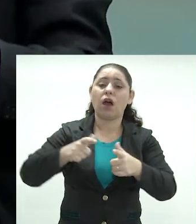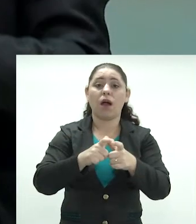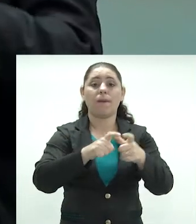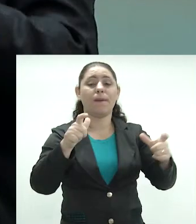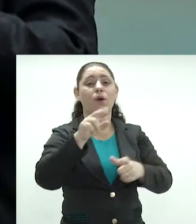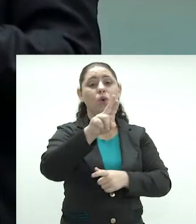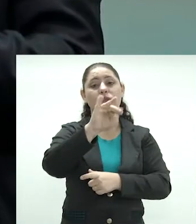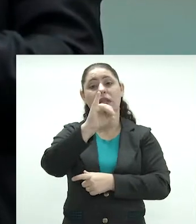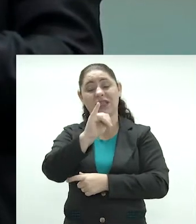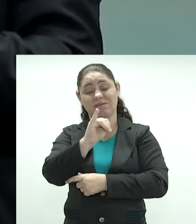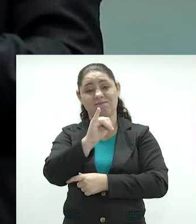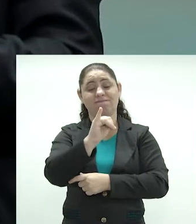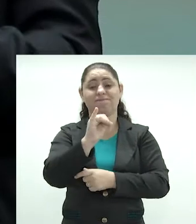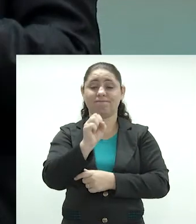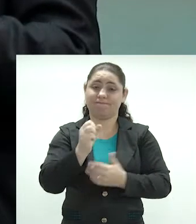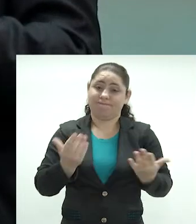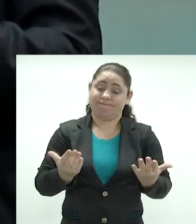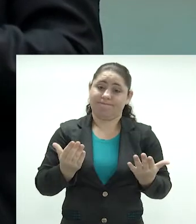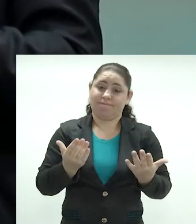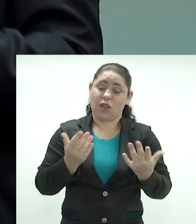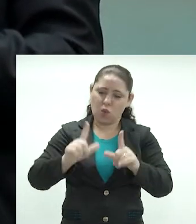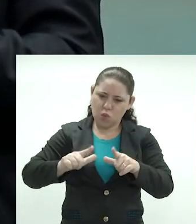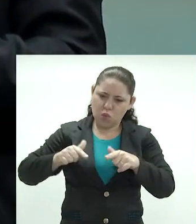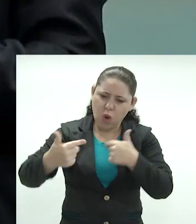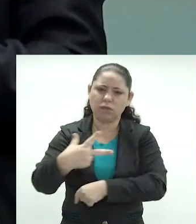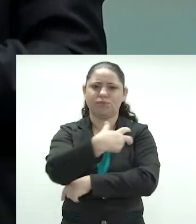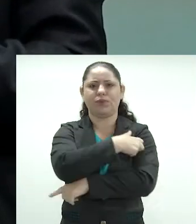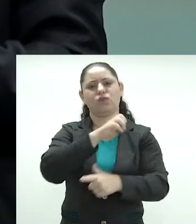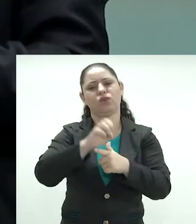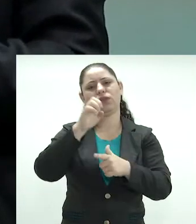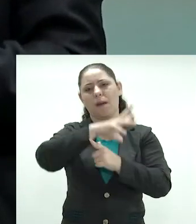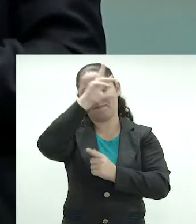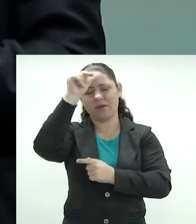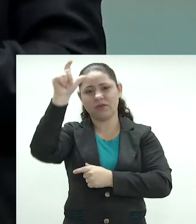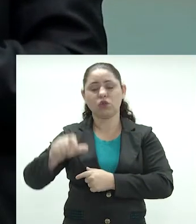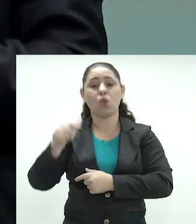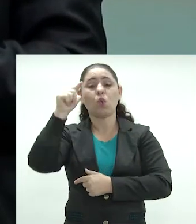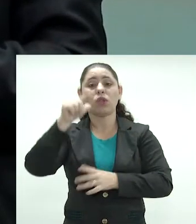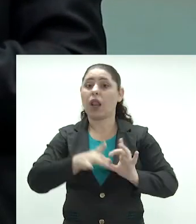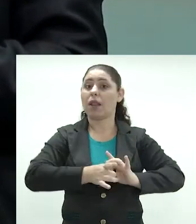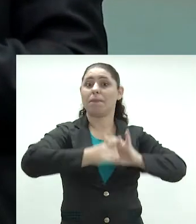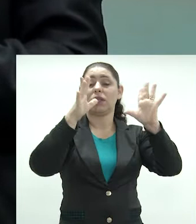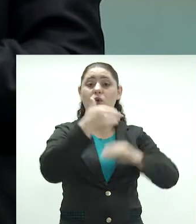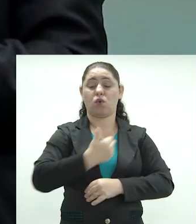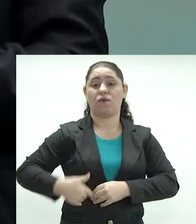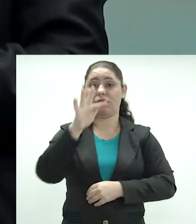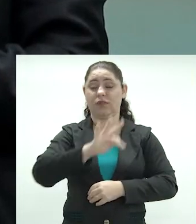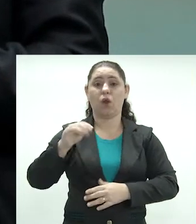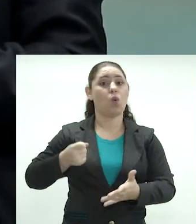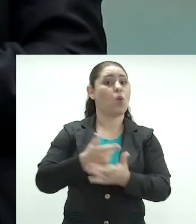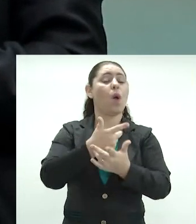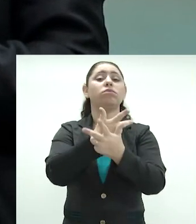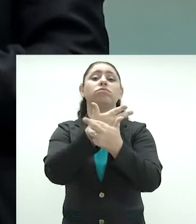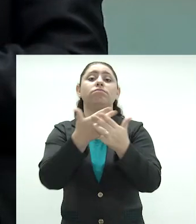lutando para ampliar mais UTIs, lutar pela vacinação, é uma luta dos estados, das prefeituras, para ver se consegue a liberação do